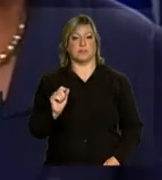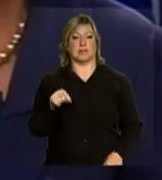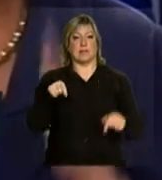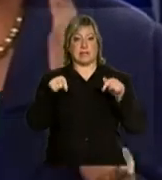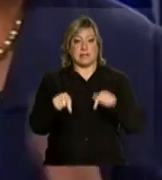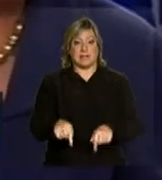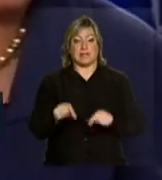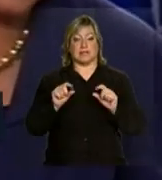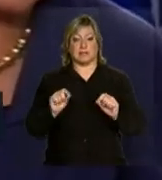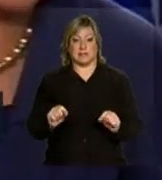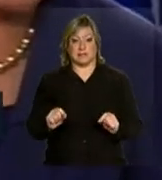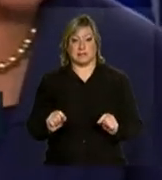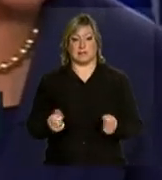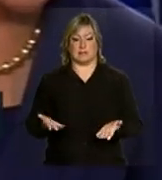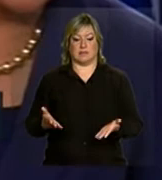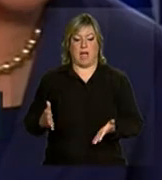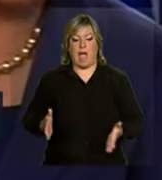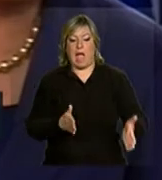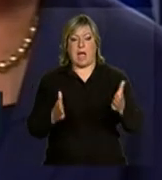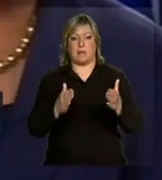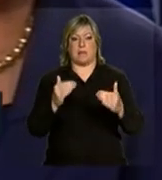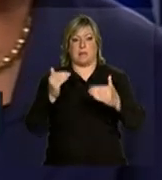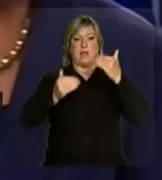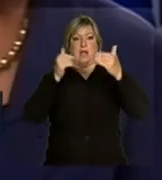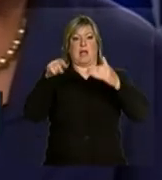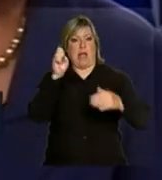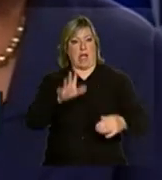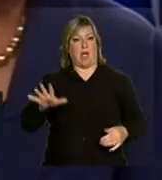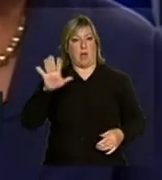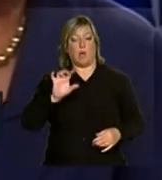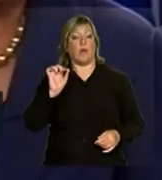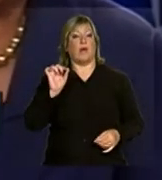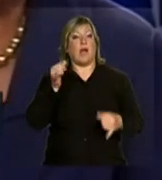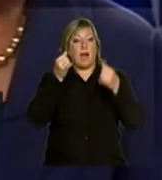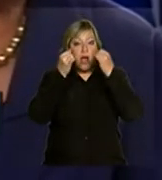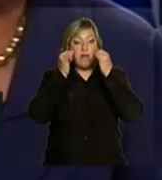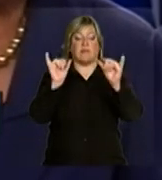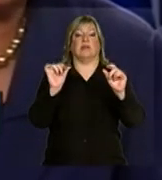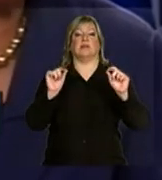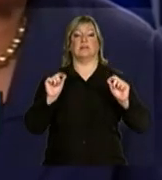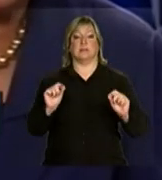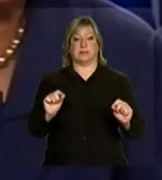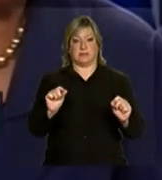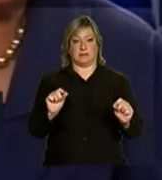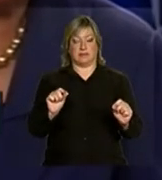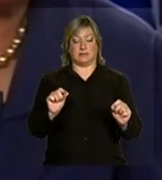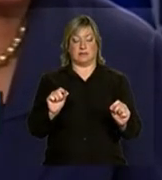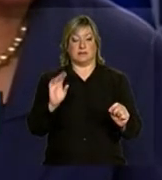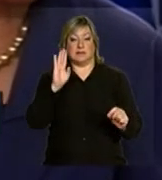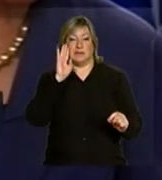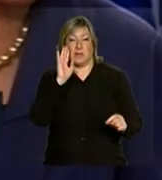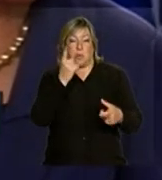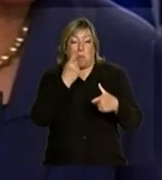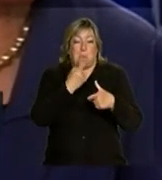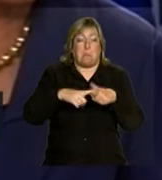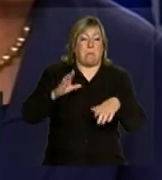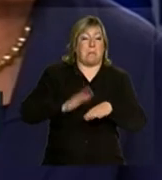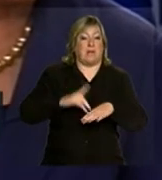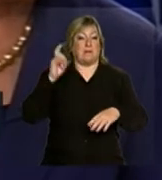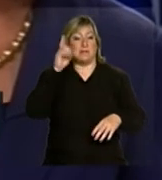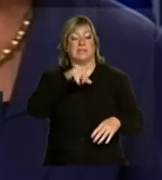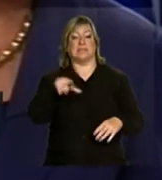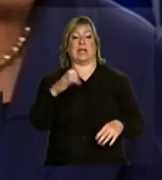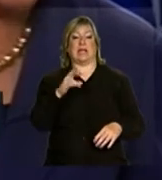esse caminho de crescimento para a Europa para evitar a face mais negra da crise, que é o